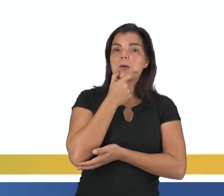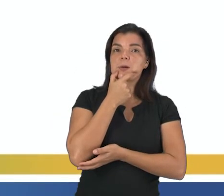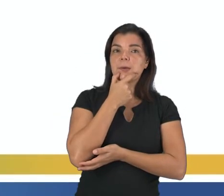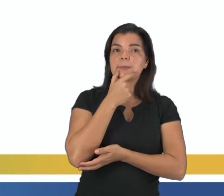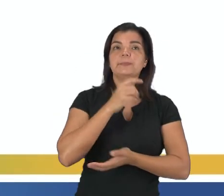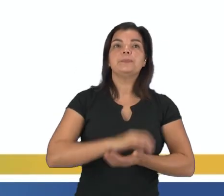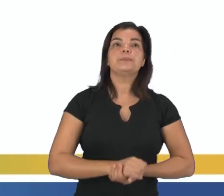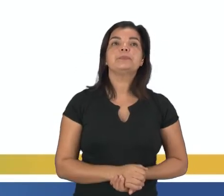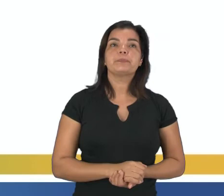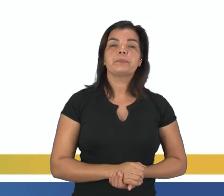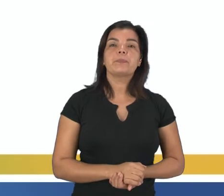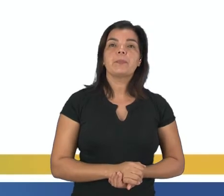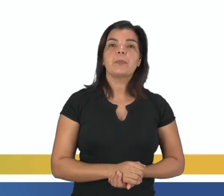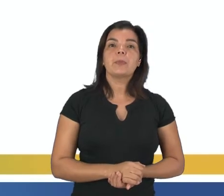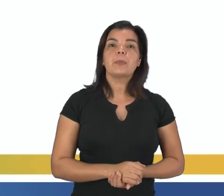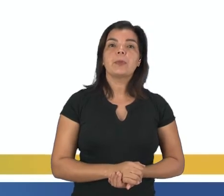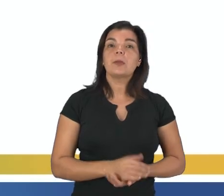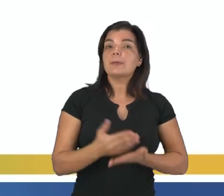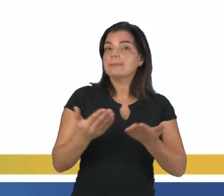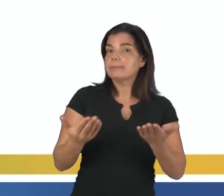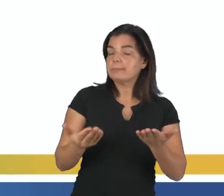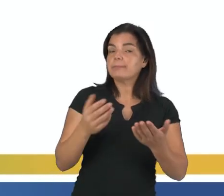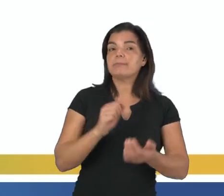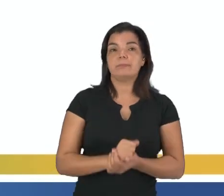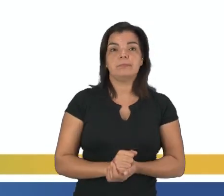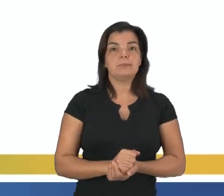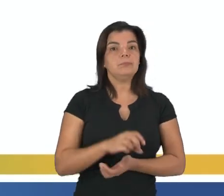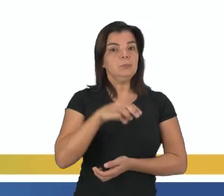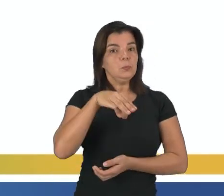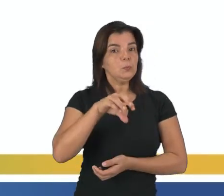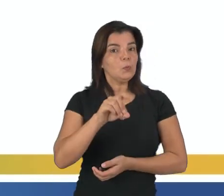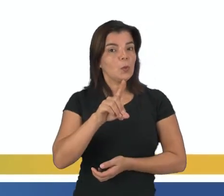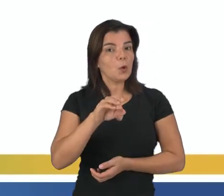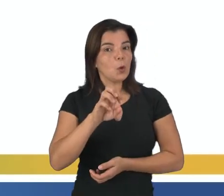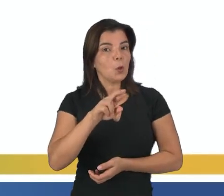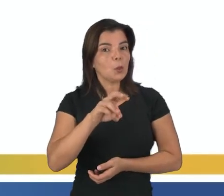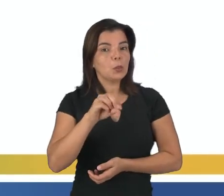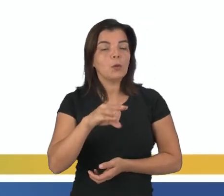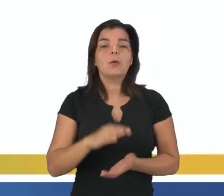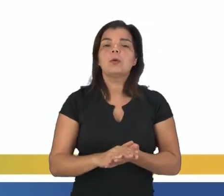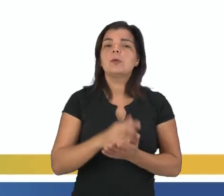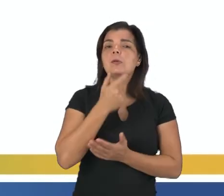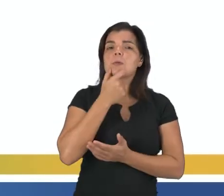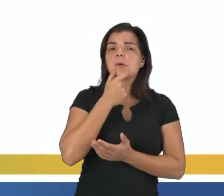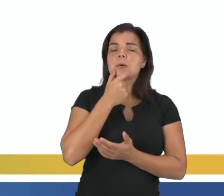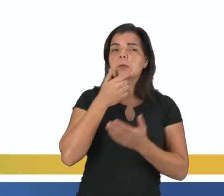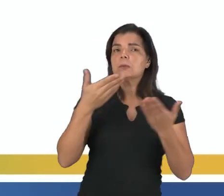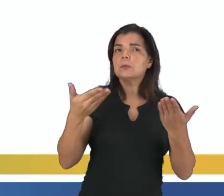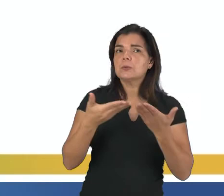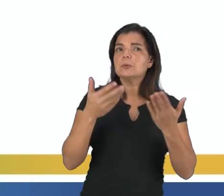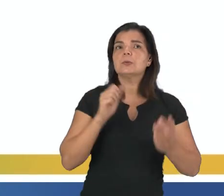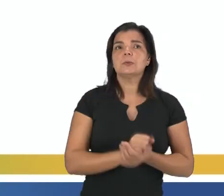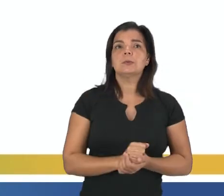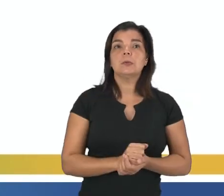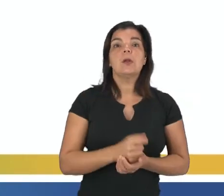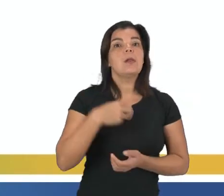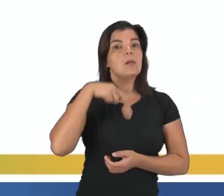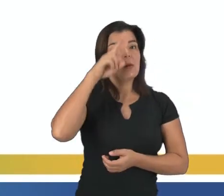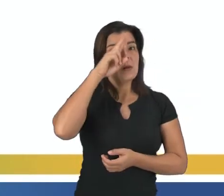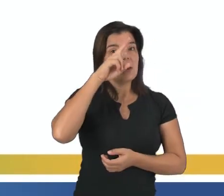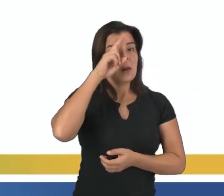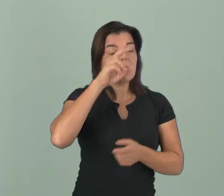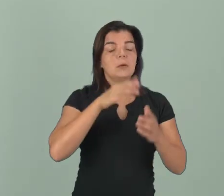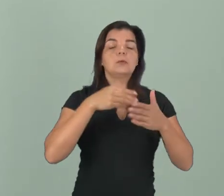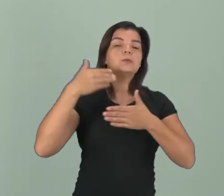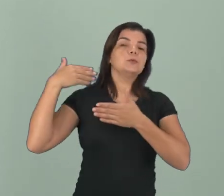ok é bom esse foi o inglês moderno e hoje o inglês de hoje lembra agora que nós